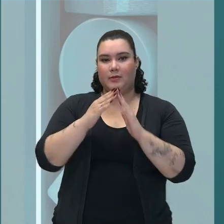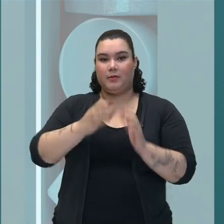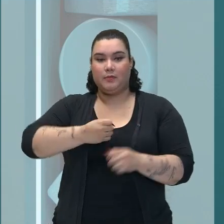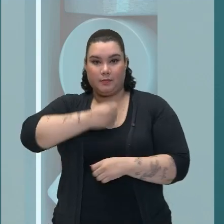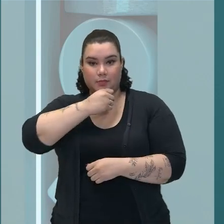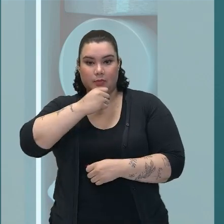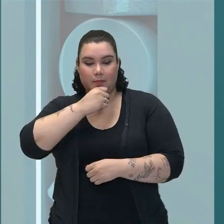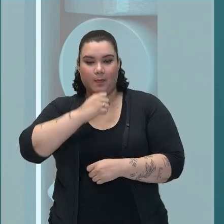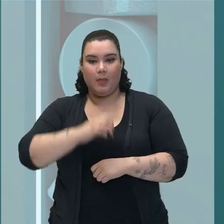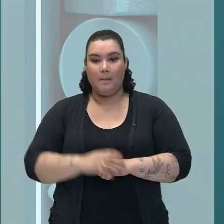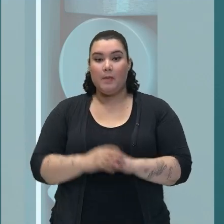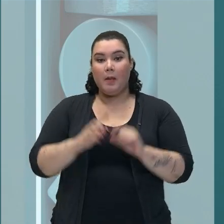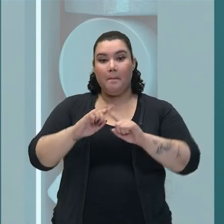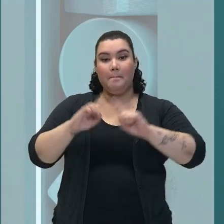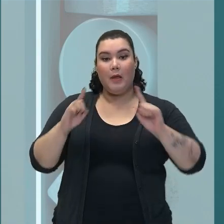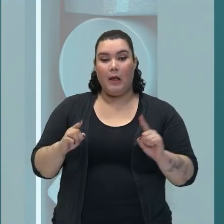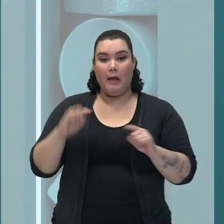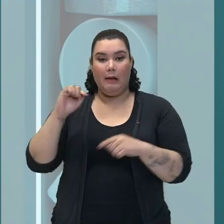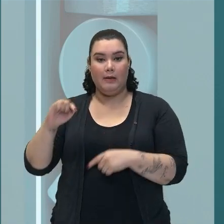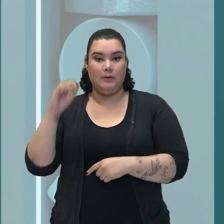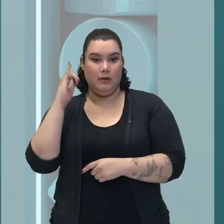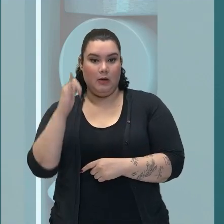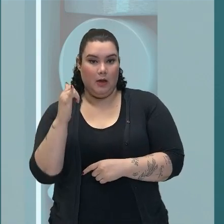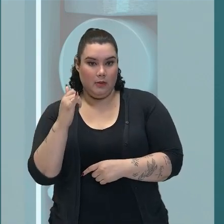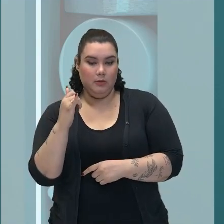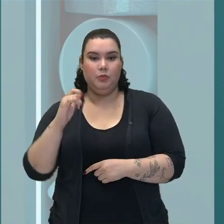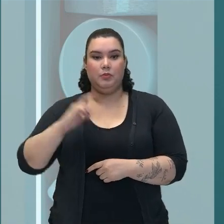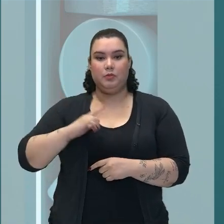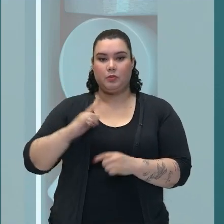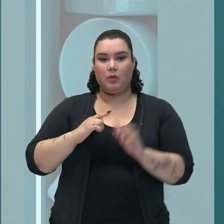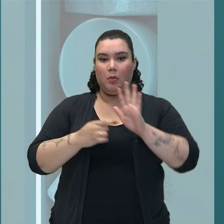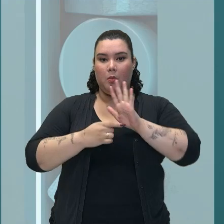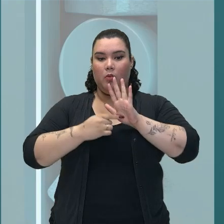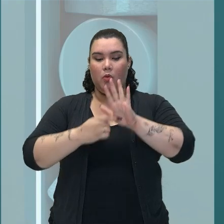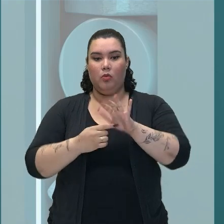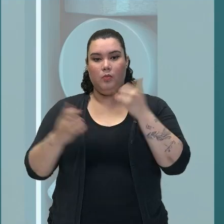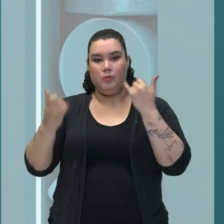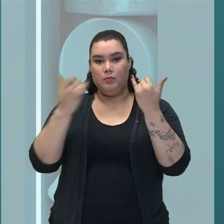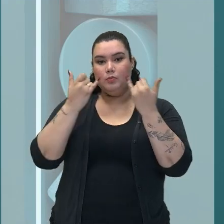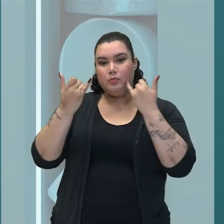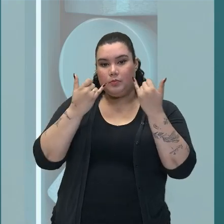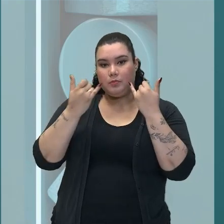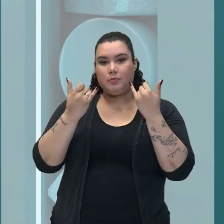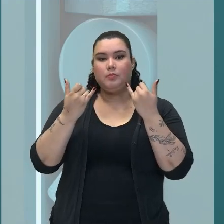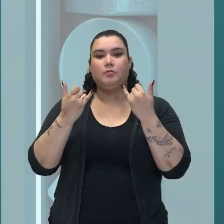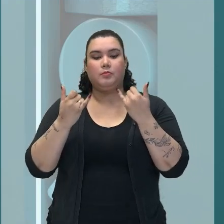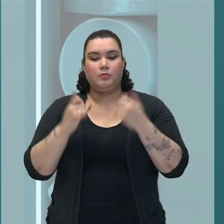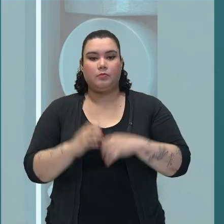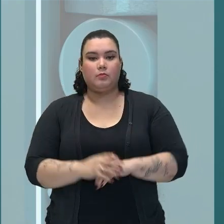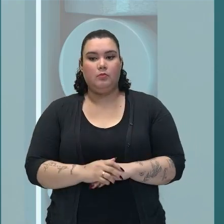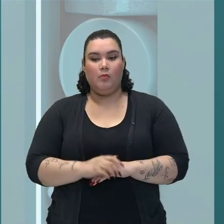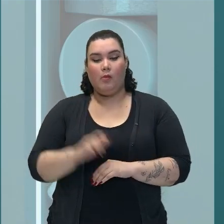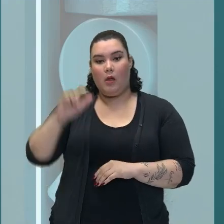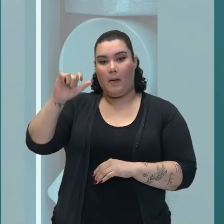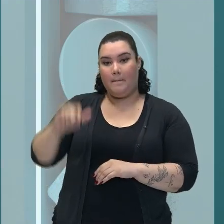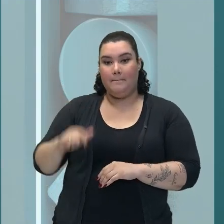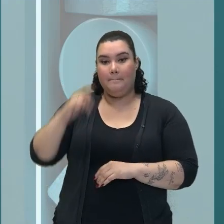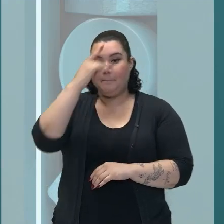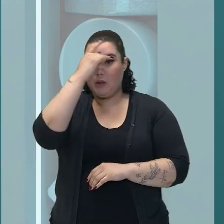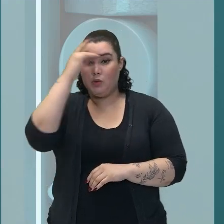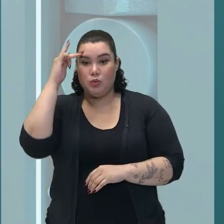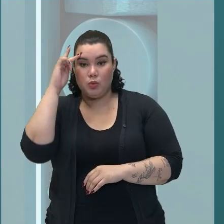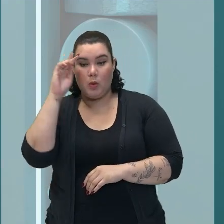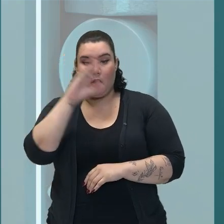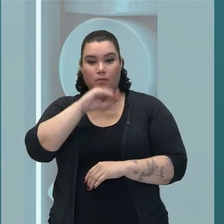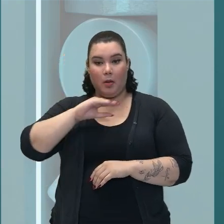narração, para fazer justamente para trazer essas informações, A interlocutora, a pessoa que